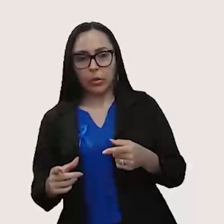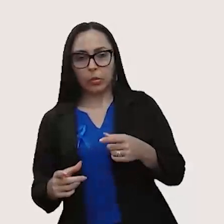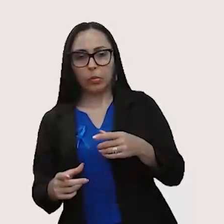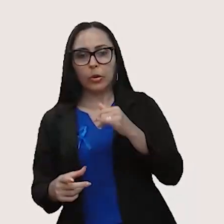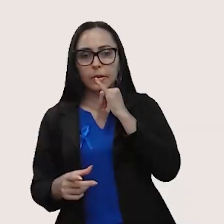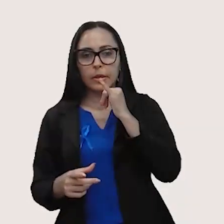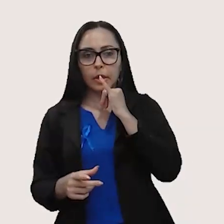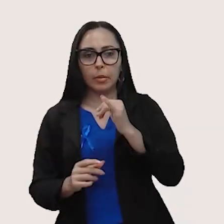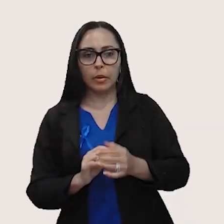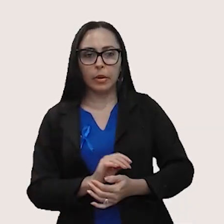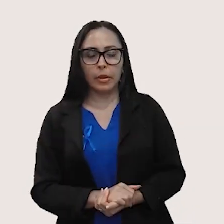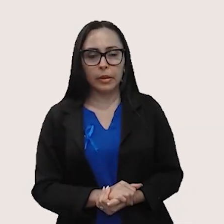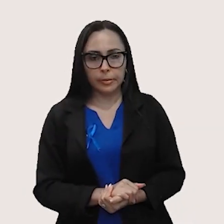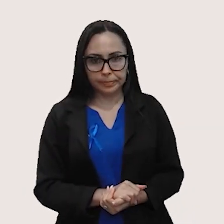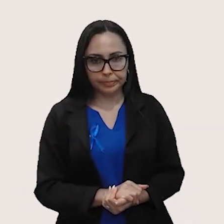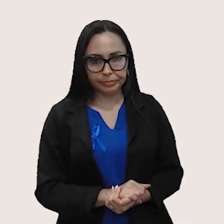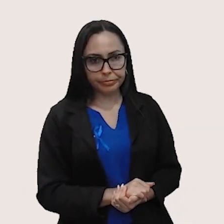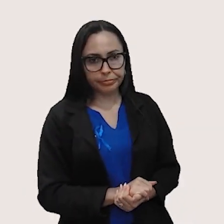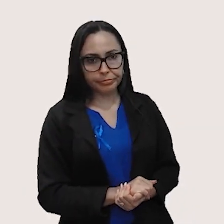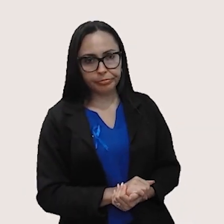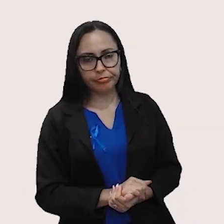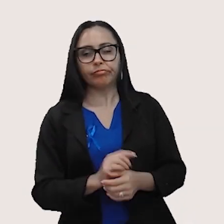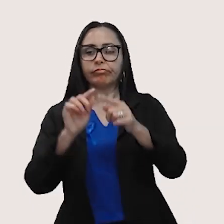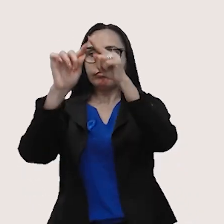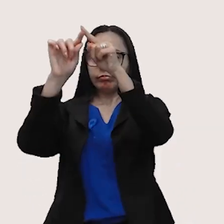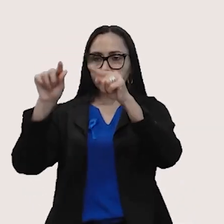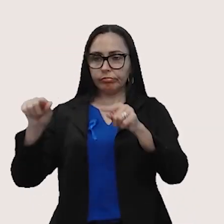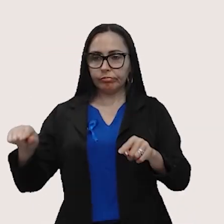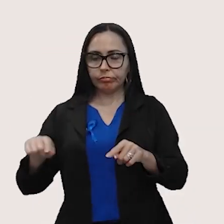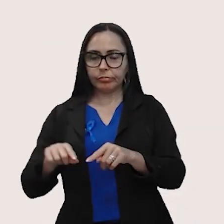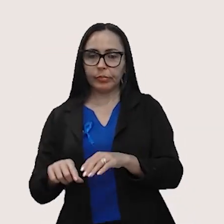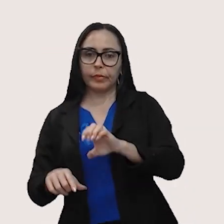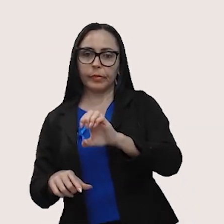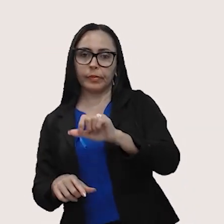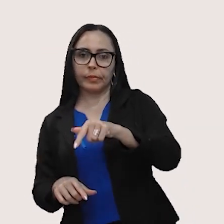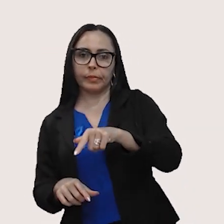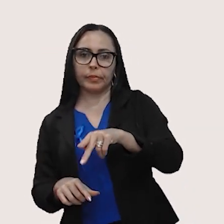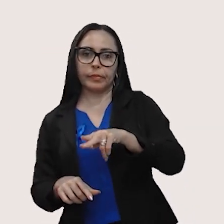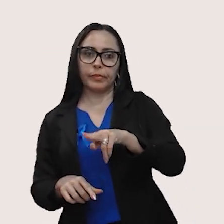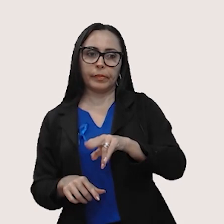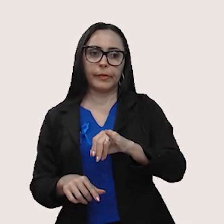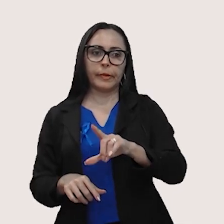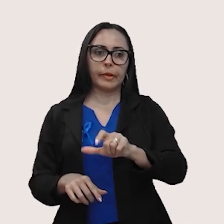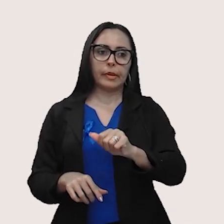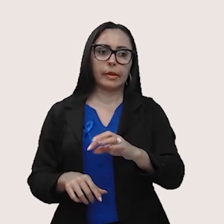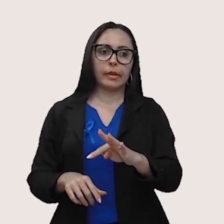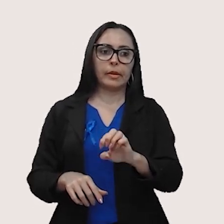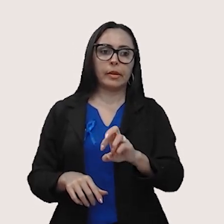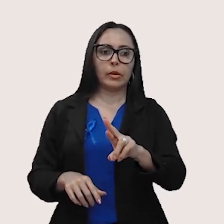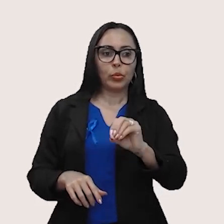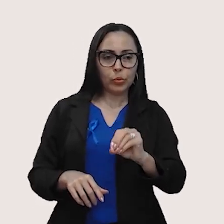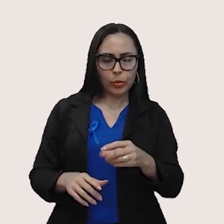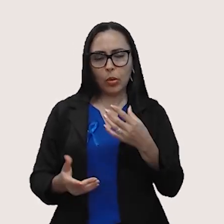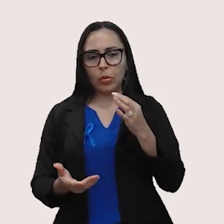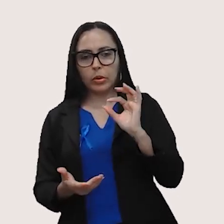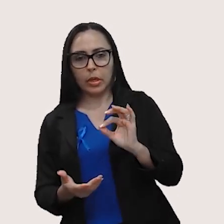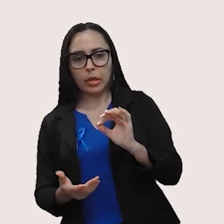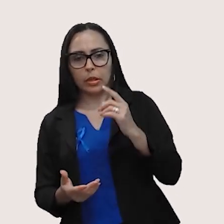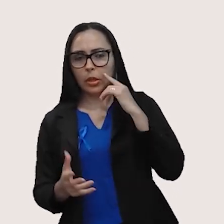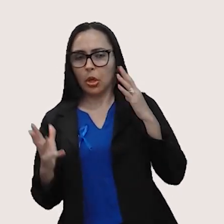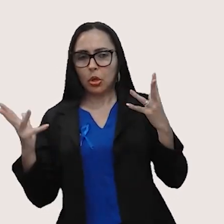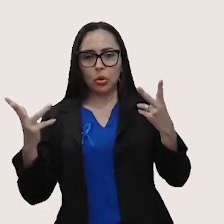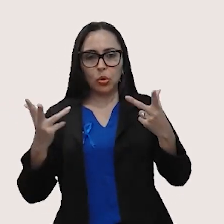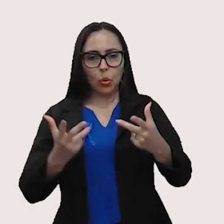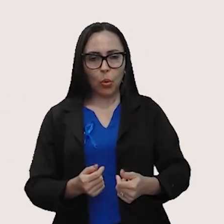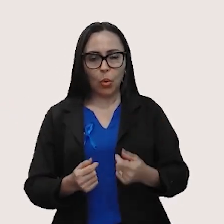Robertão. Aí, por exemplo, você tem um triângulo equilátero. O que é um triângulo equilátero? É aquele triângulo que todas as medidas dos